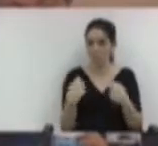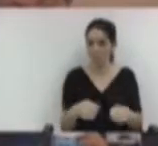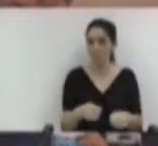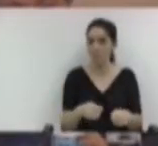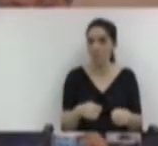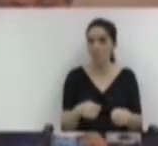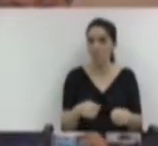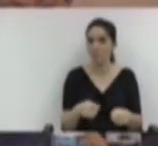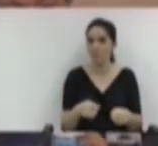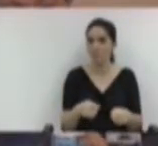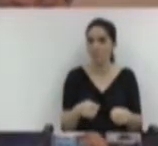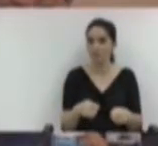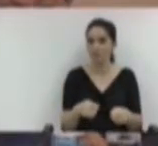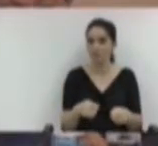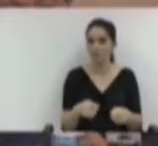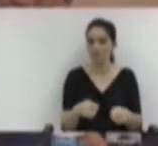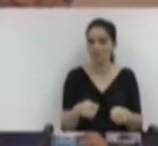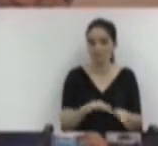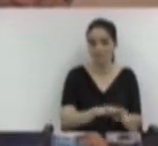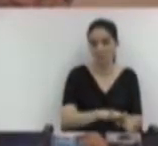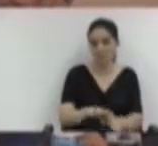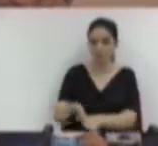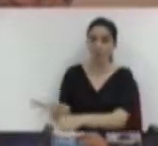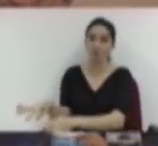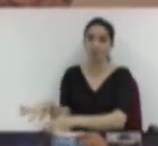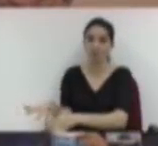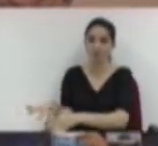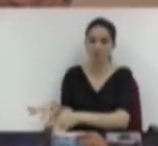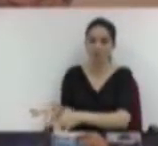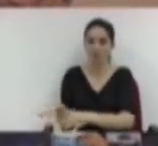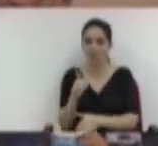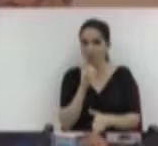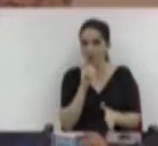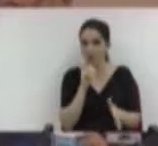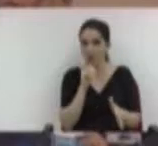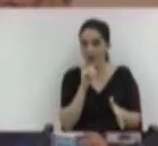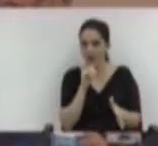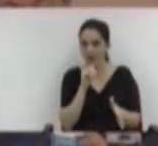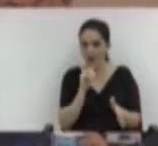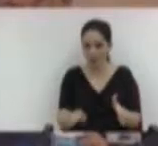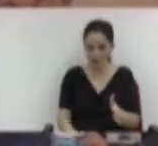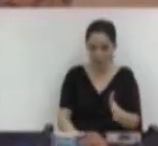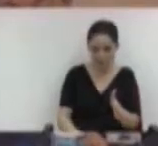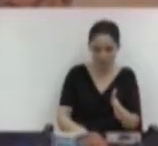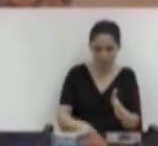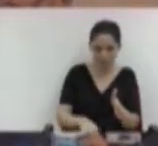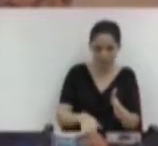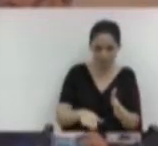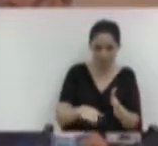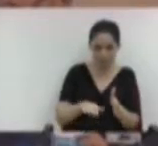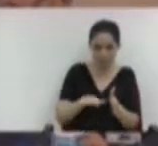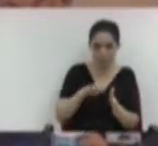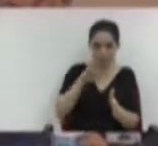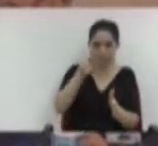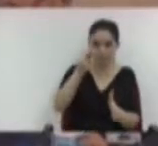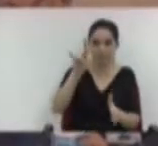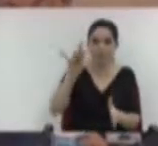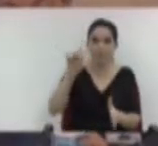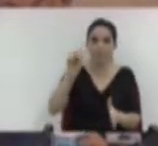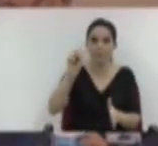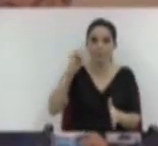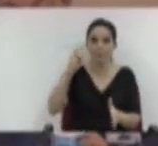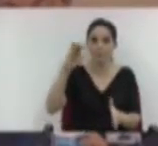de enchente que já tirou vida e estraga o comércio das pessoas. O mercado municipal é uma